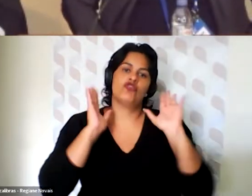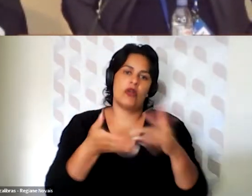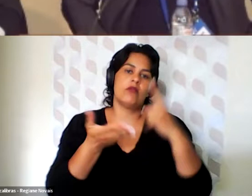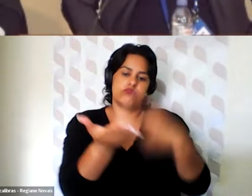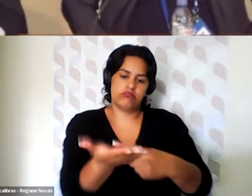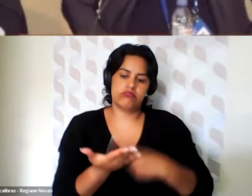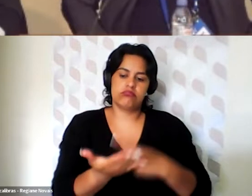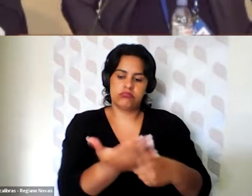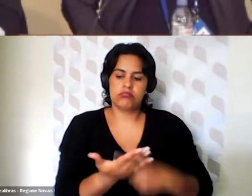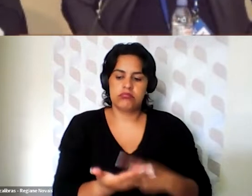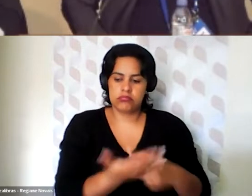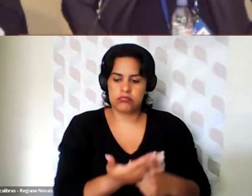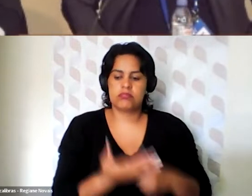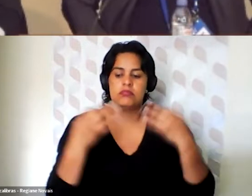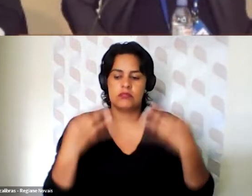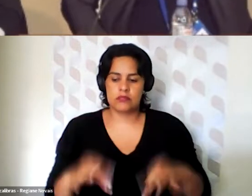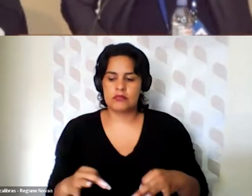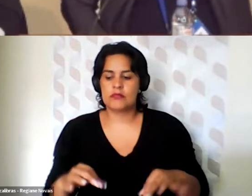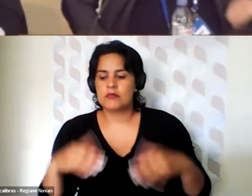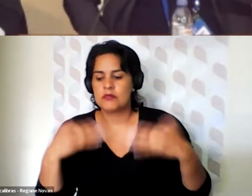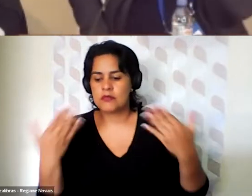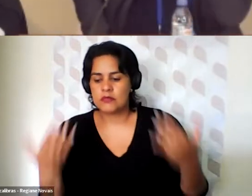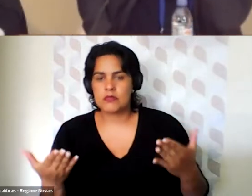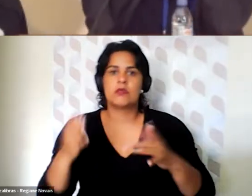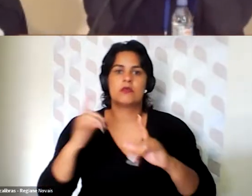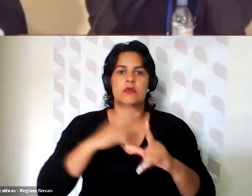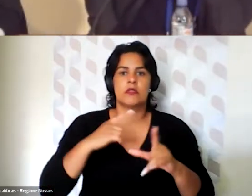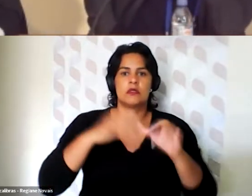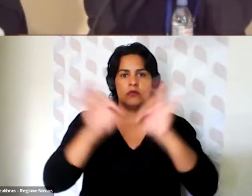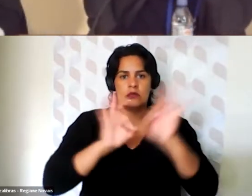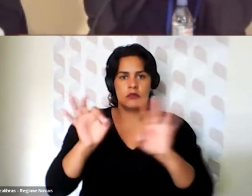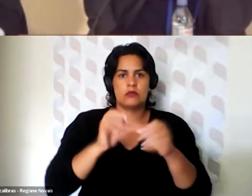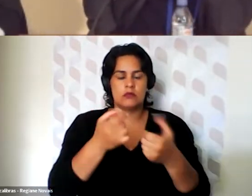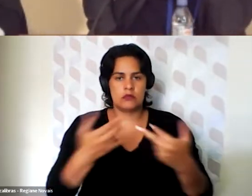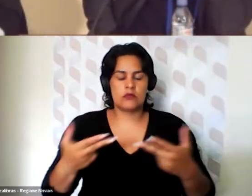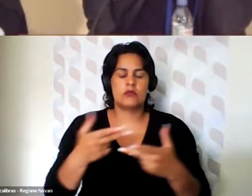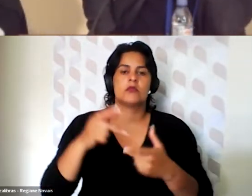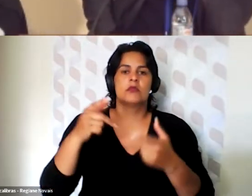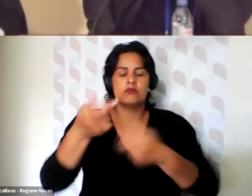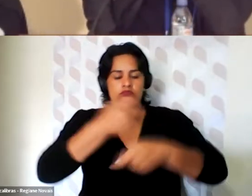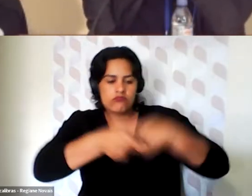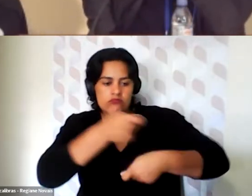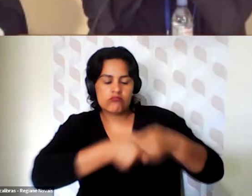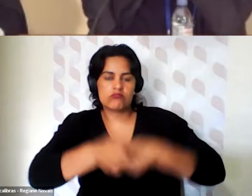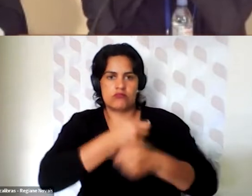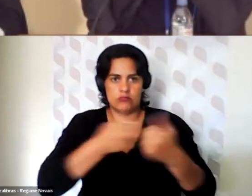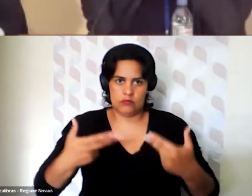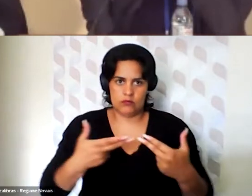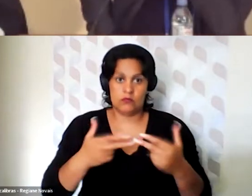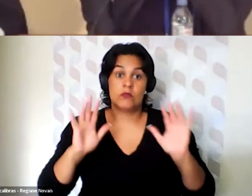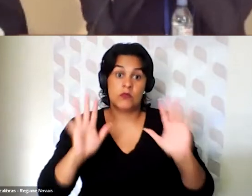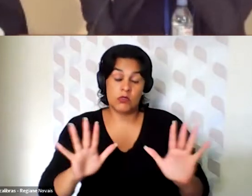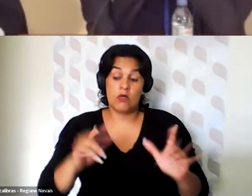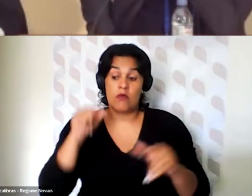controversos hoje. Não estou dizendo que tem consenso, que todo mundo acha e concorda que o Brasil deveria entrar na OCDE, há pessoas e grupos